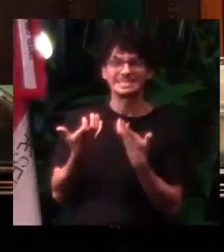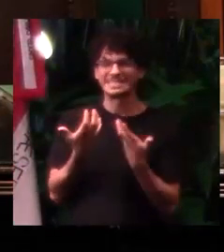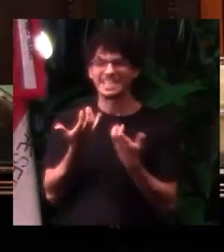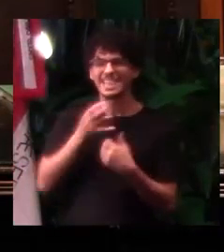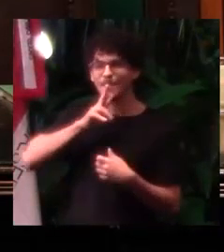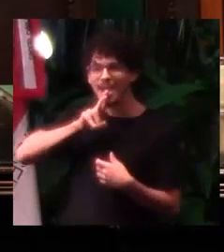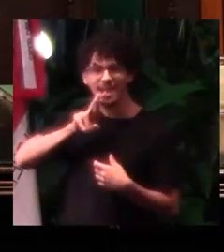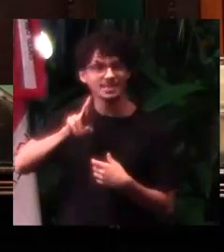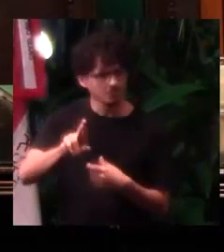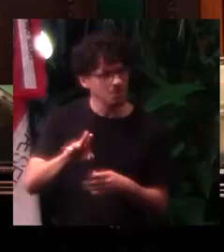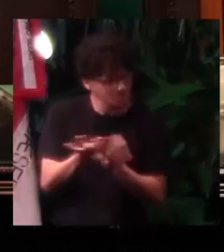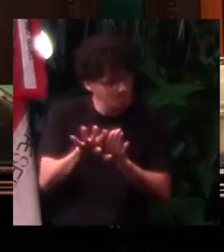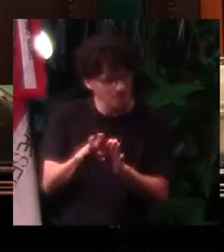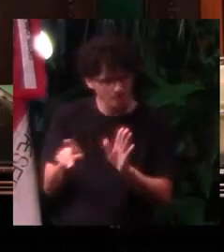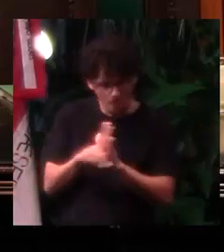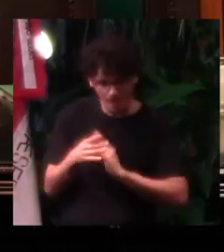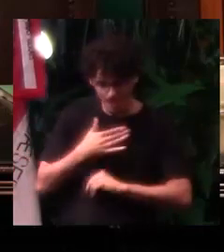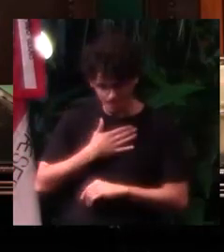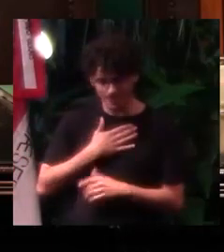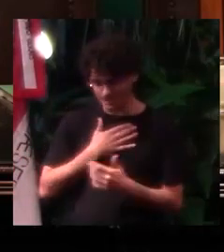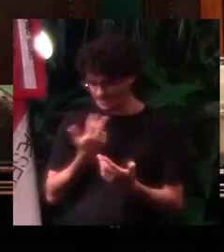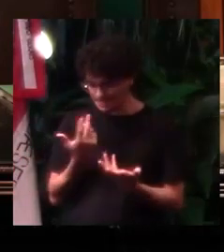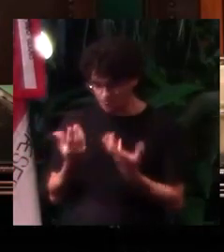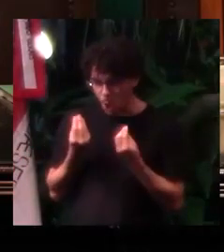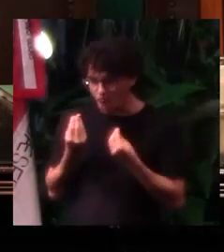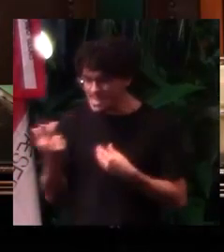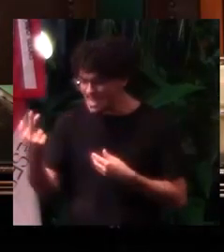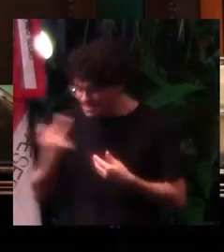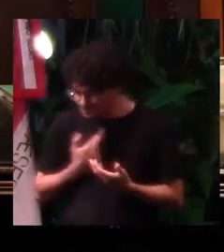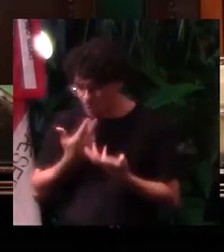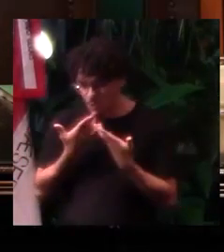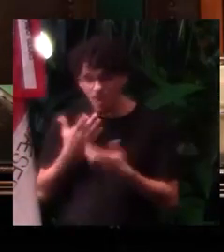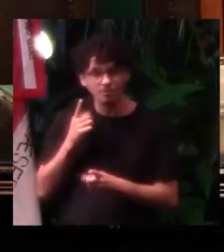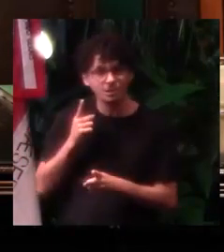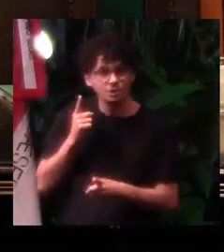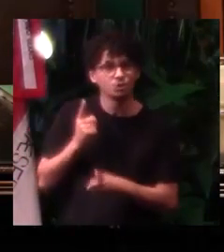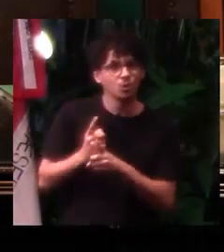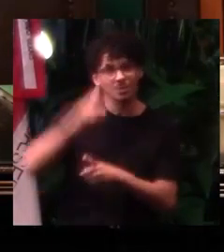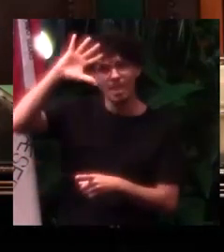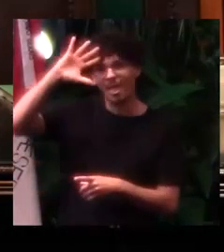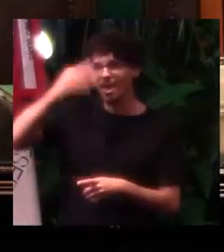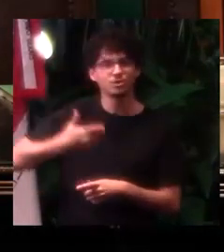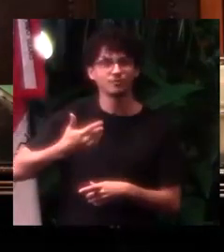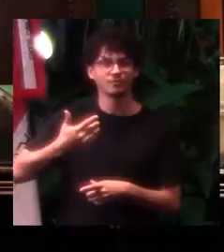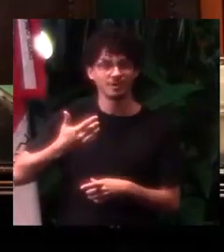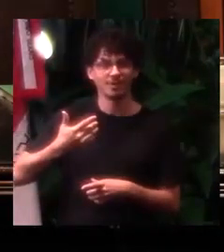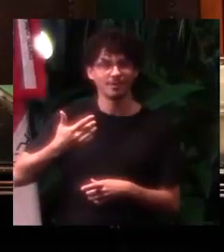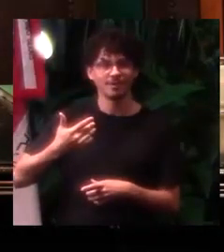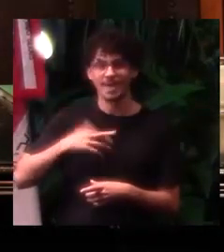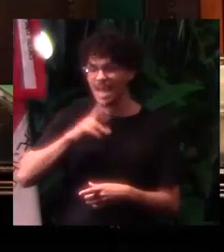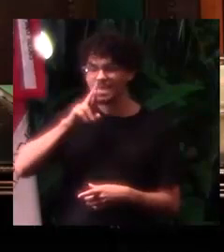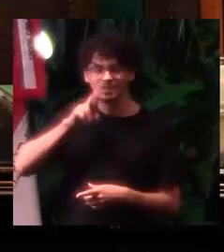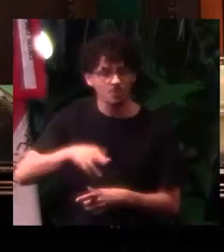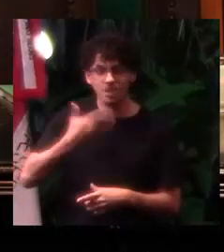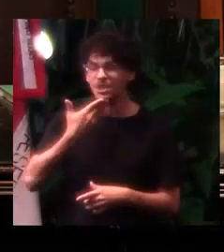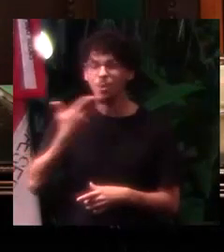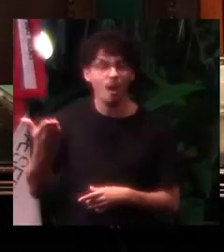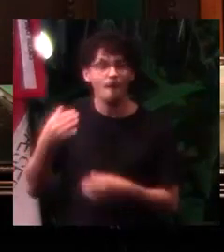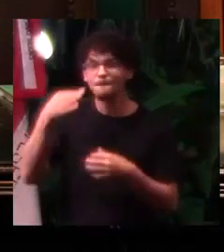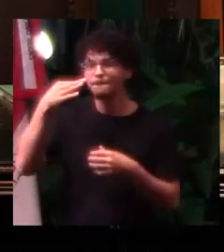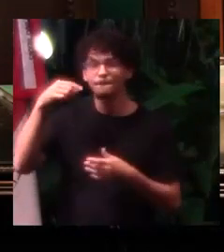inclusive para si mesmos, diante de um caso. Né? Quer logo encontrar uma solução, né? Quer logo ter a resposta. As pessoas